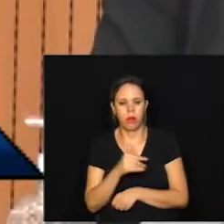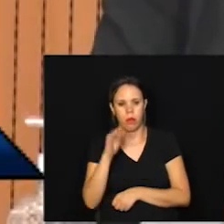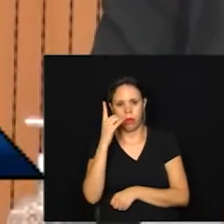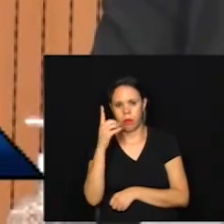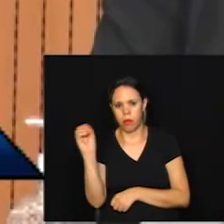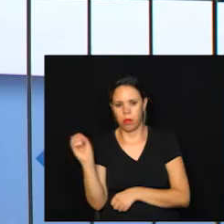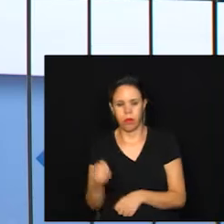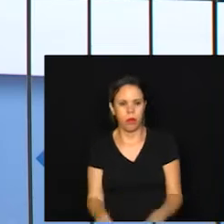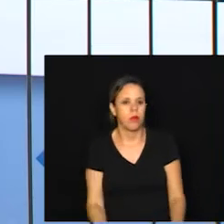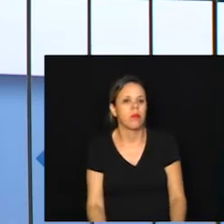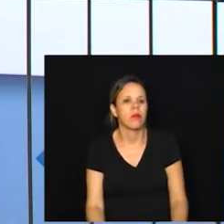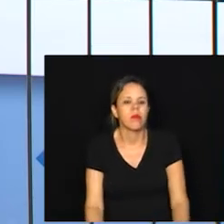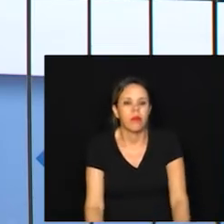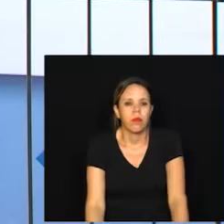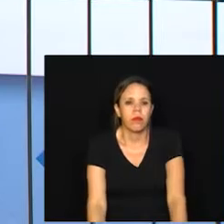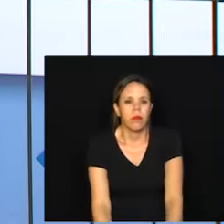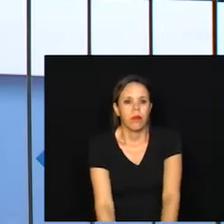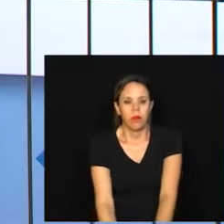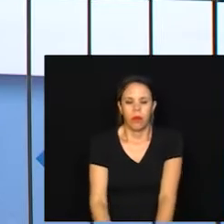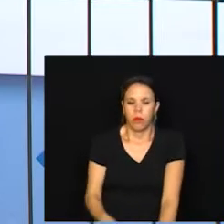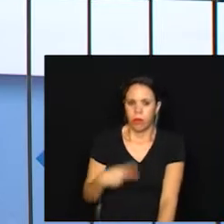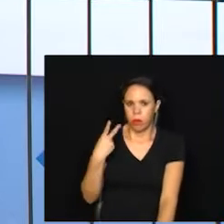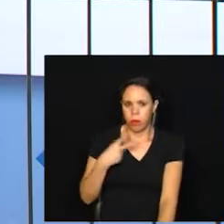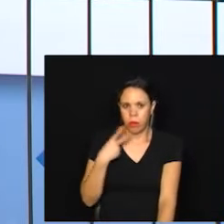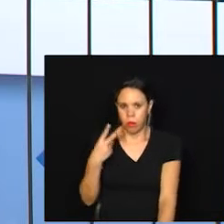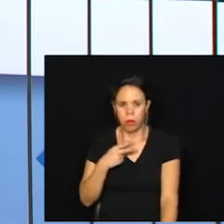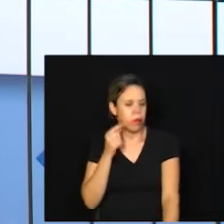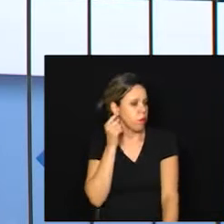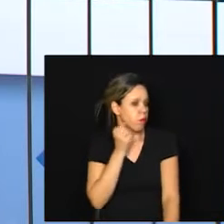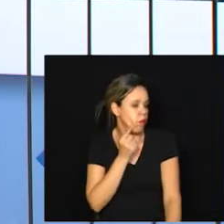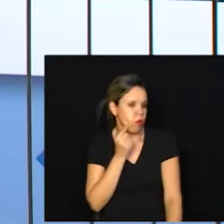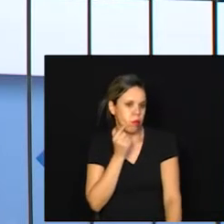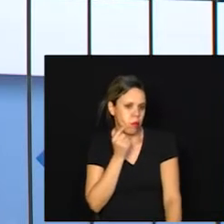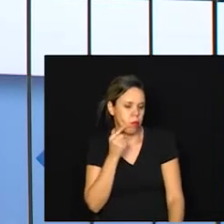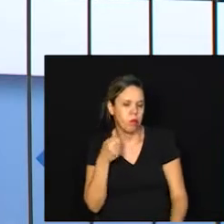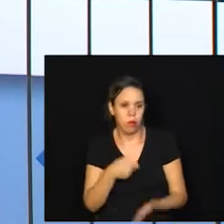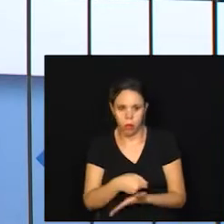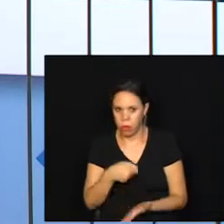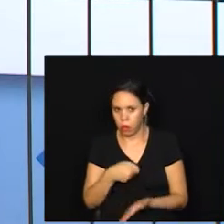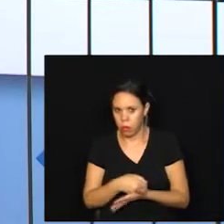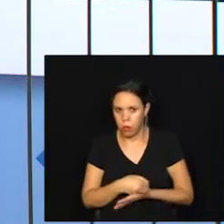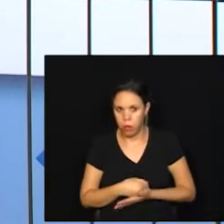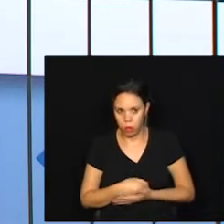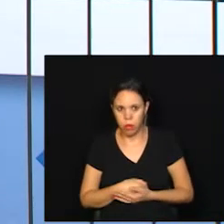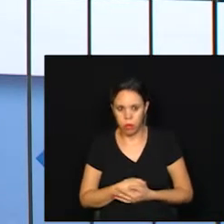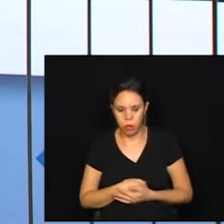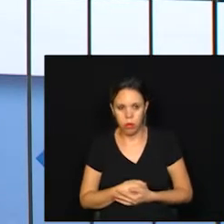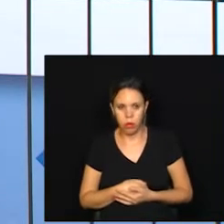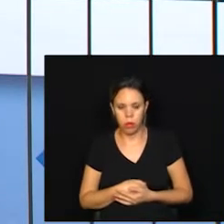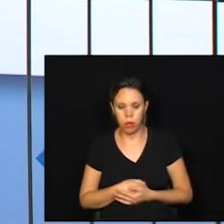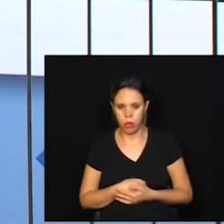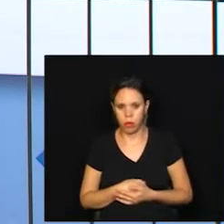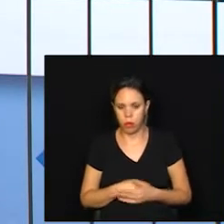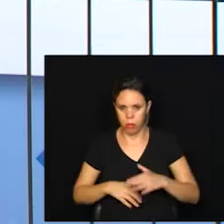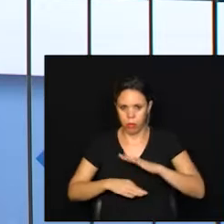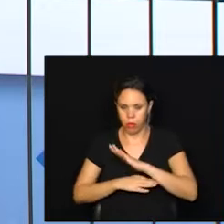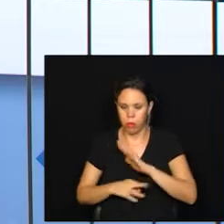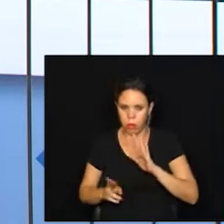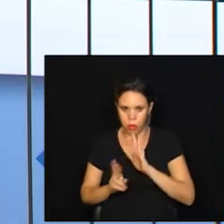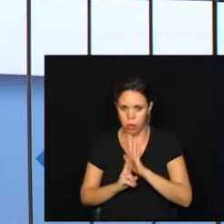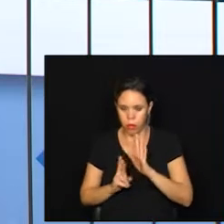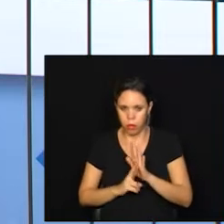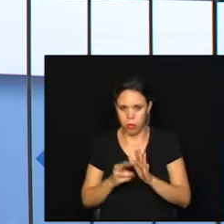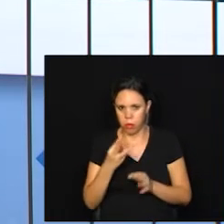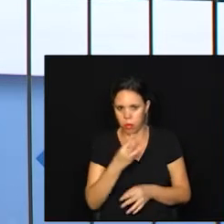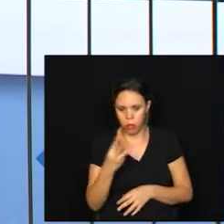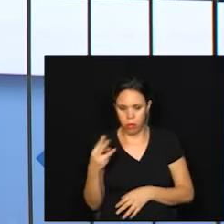100. E o vereador Marcelo Silva exigiu, inclusive, que em nome da Câmara Municipal, com